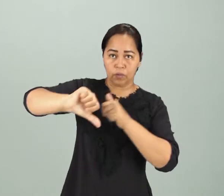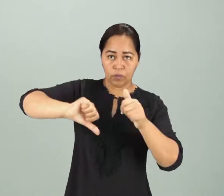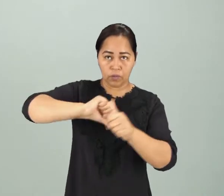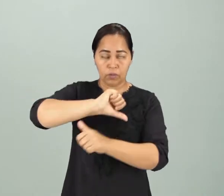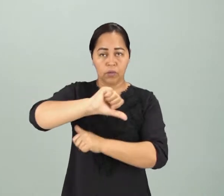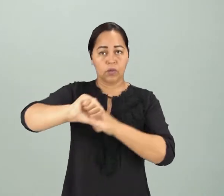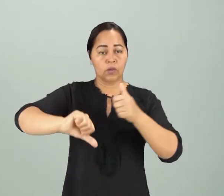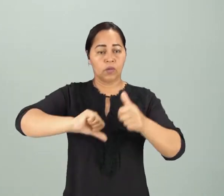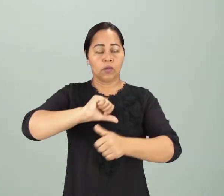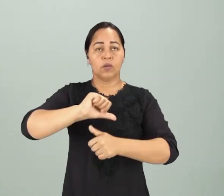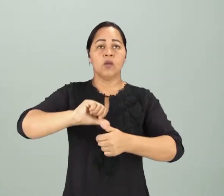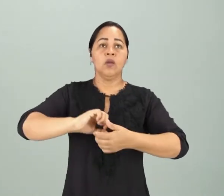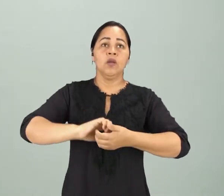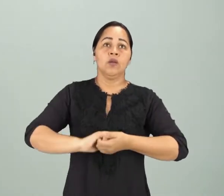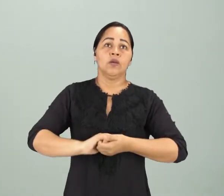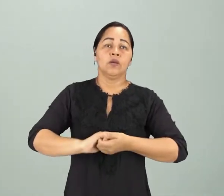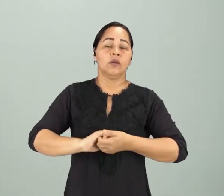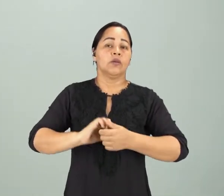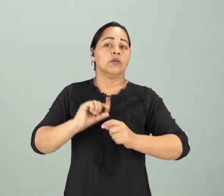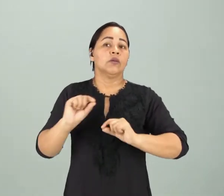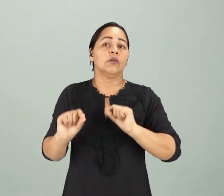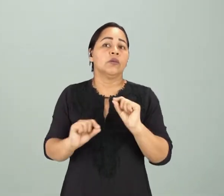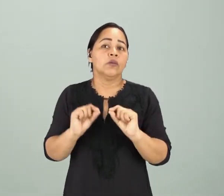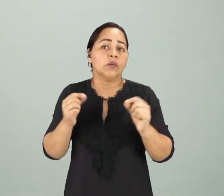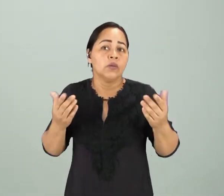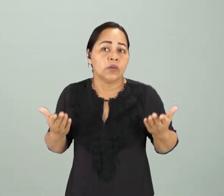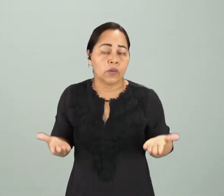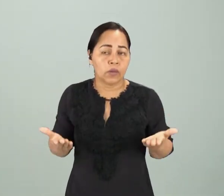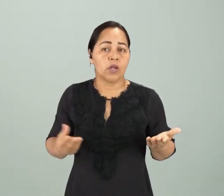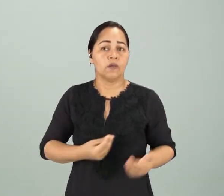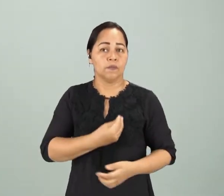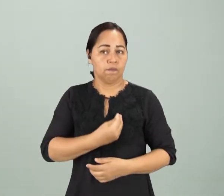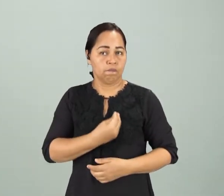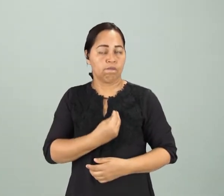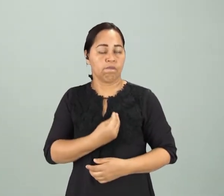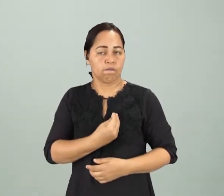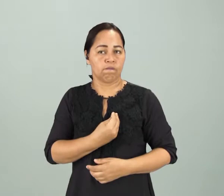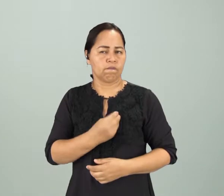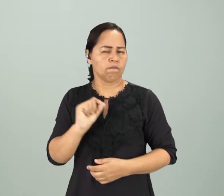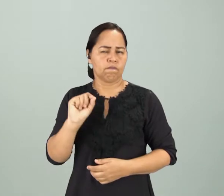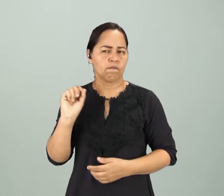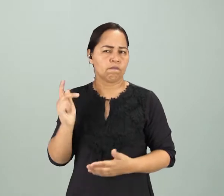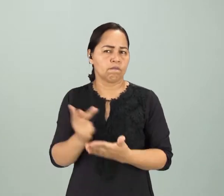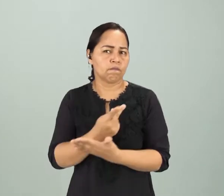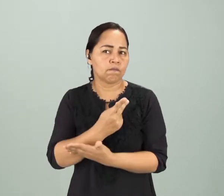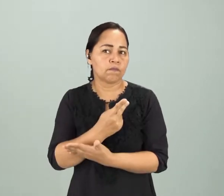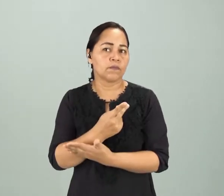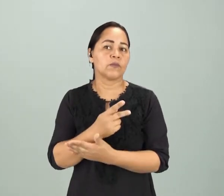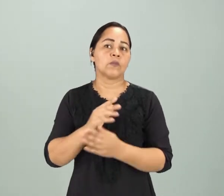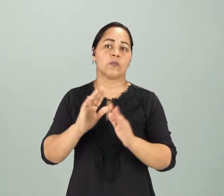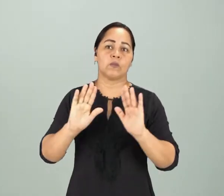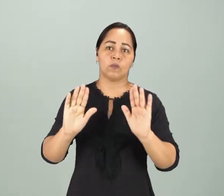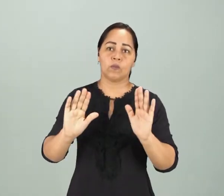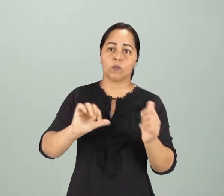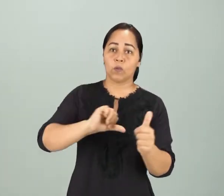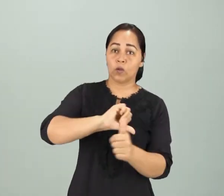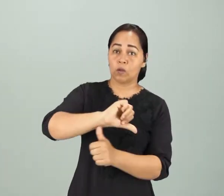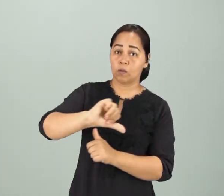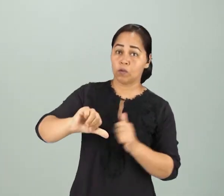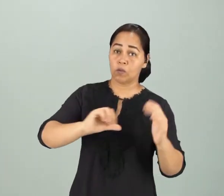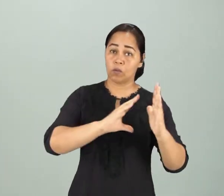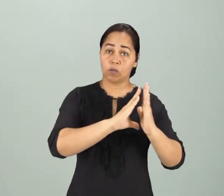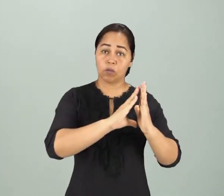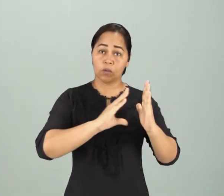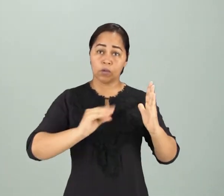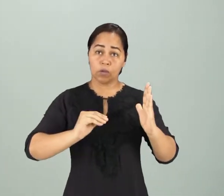suas obras, dentro desse período político que ele viveu. O que ocorreu? Essa mudança do lirismo para o